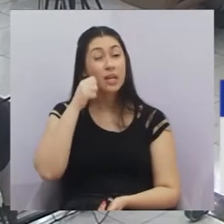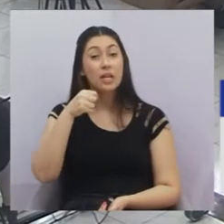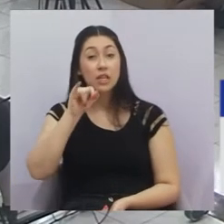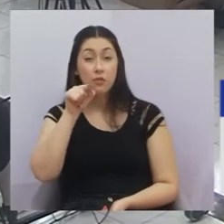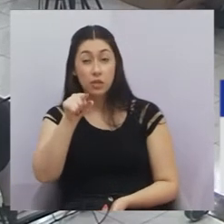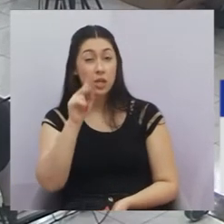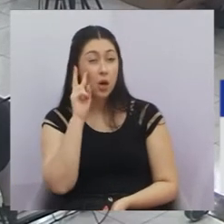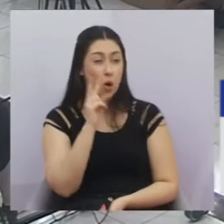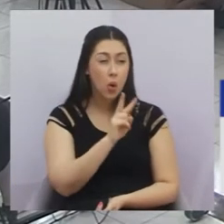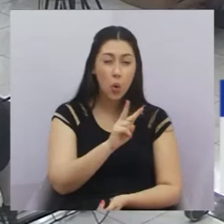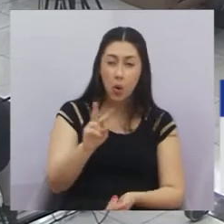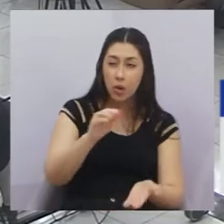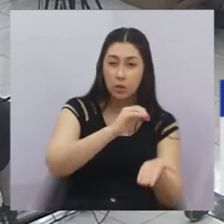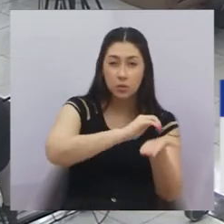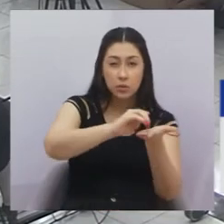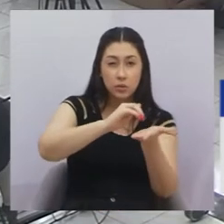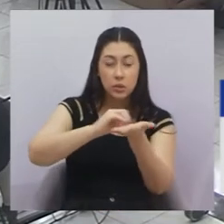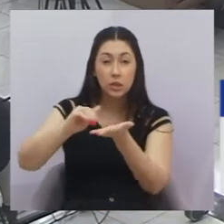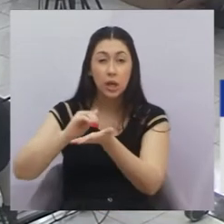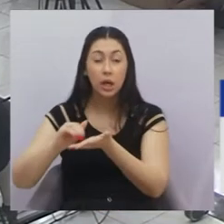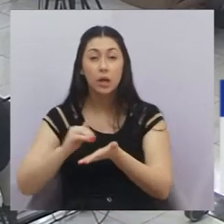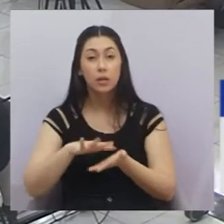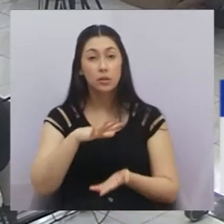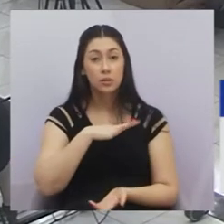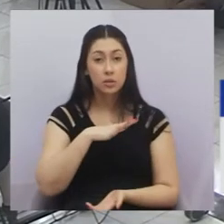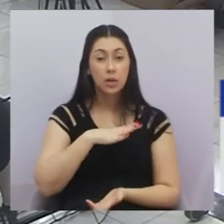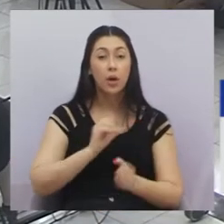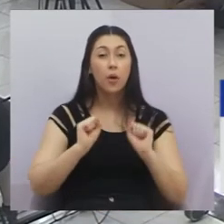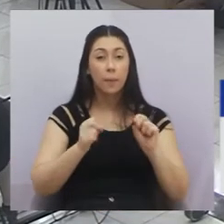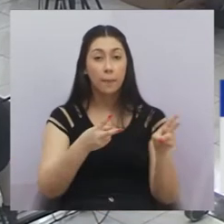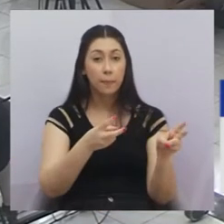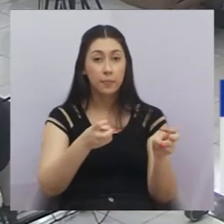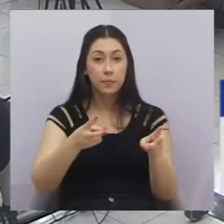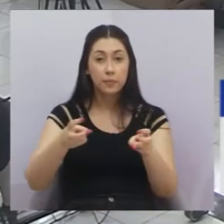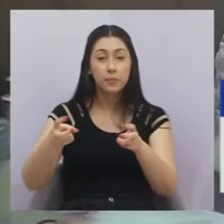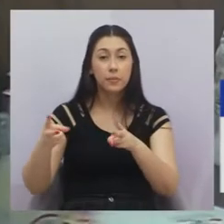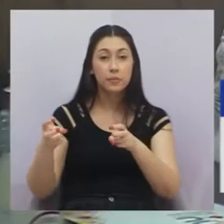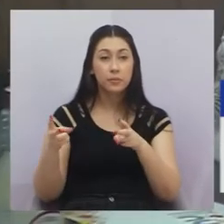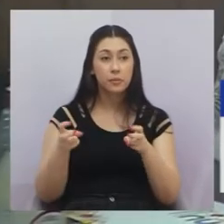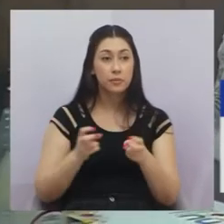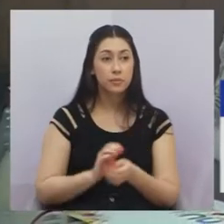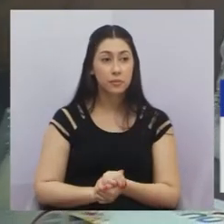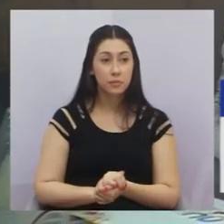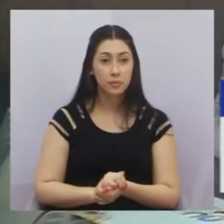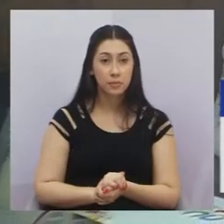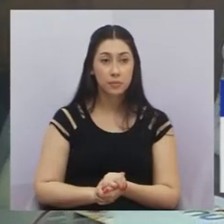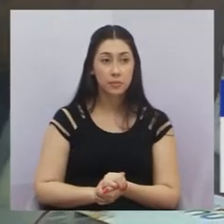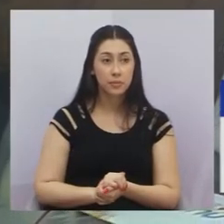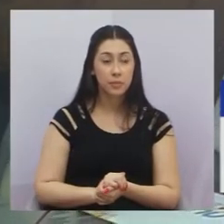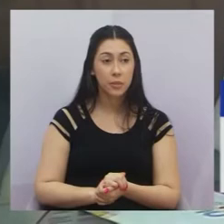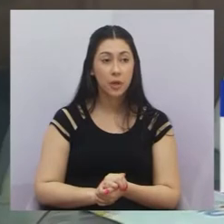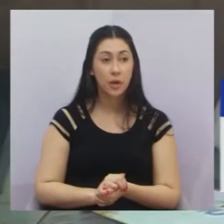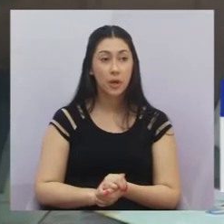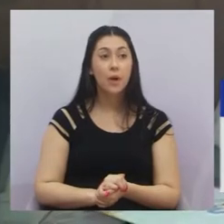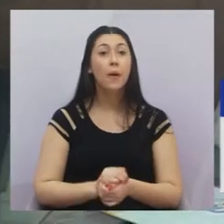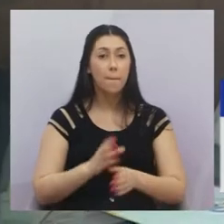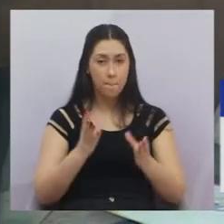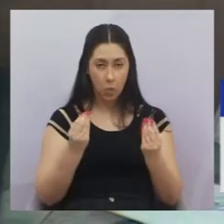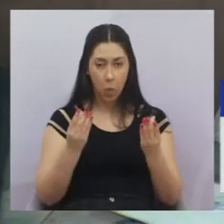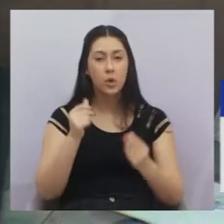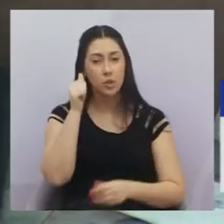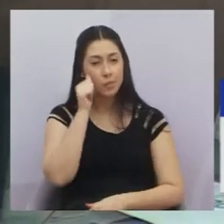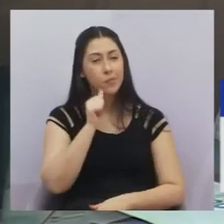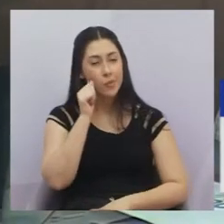nas secretarias aí da cidade, você pode ver que a maioria delas são representadas por mulheres, e também a assessora dele